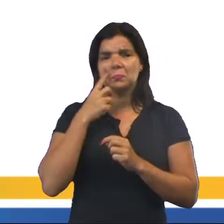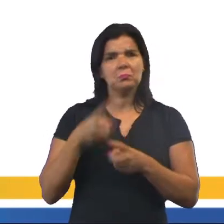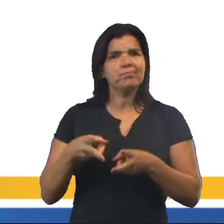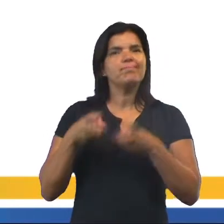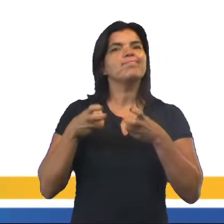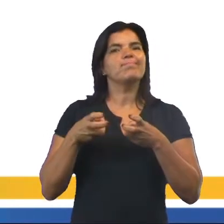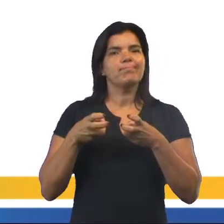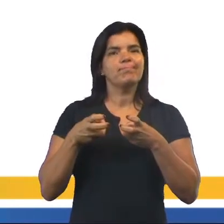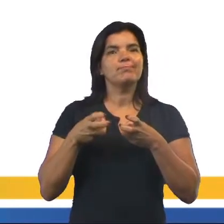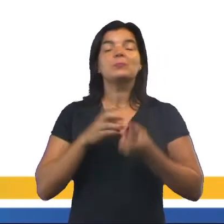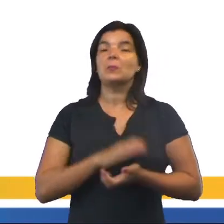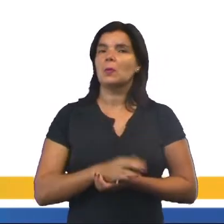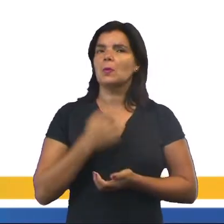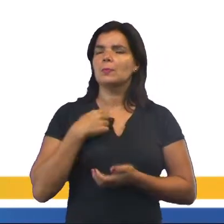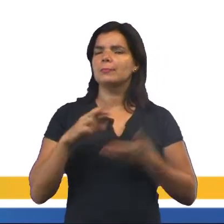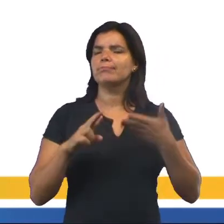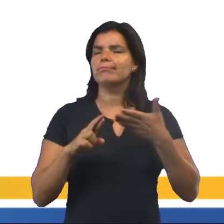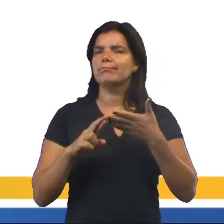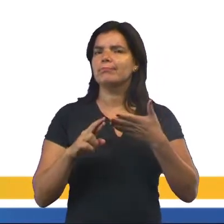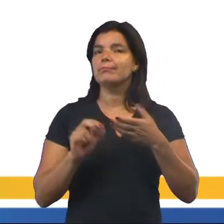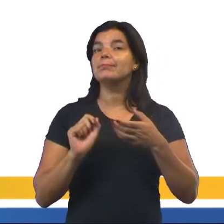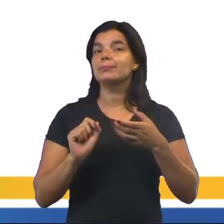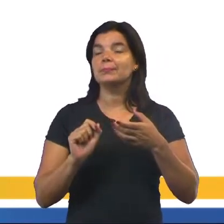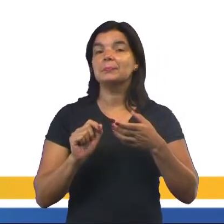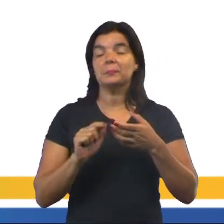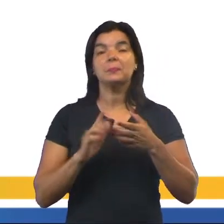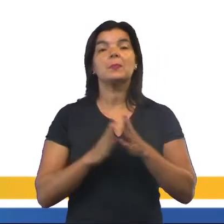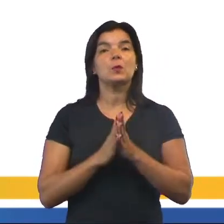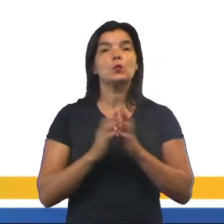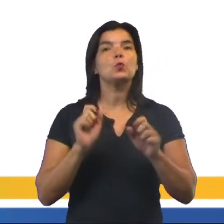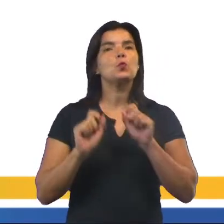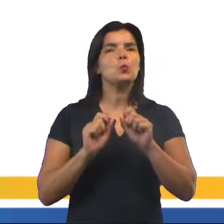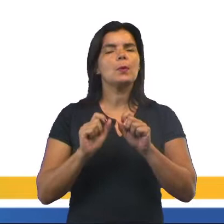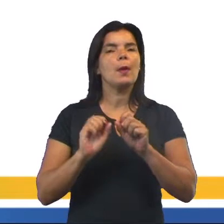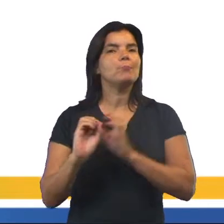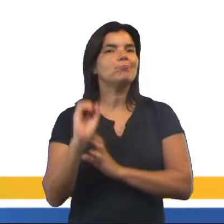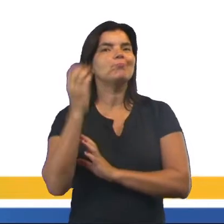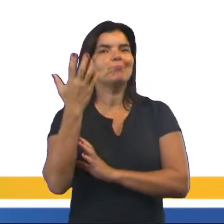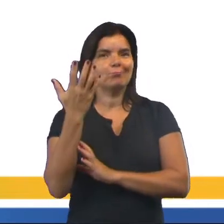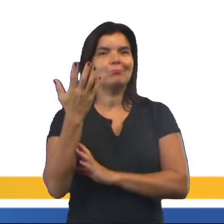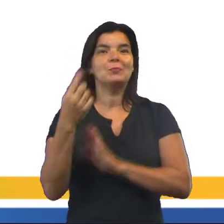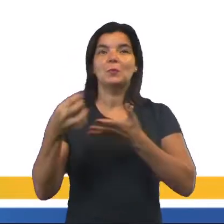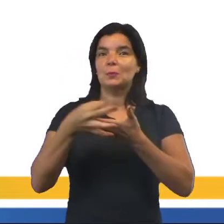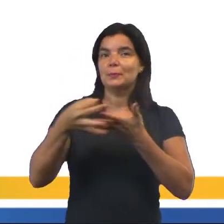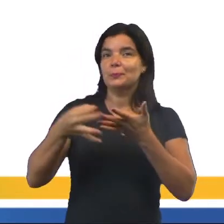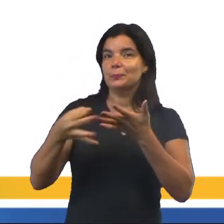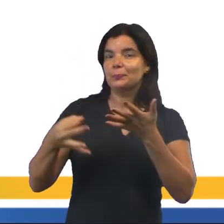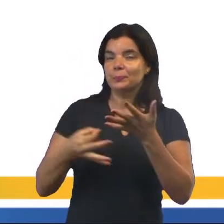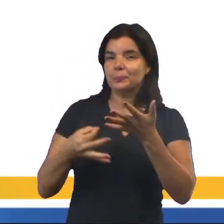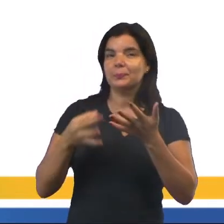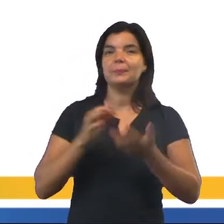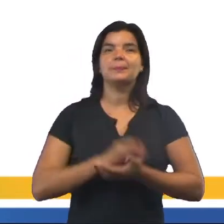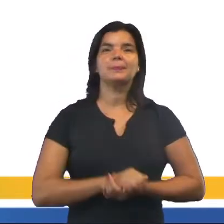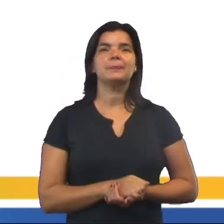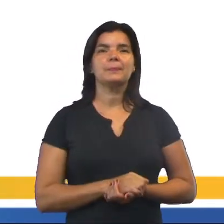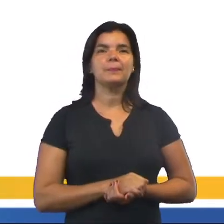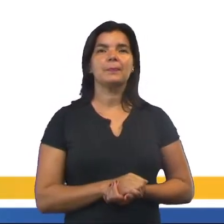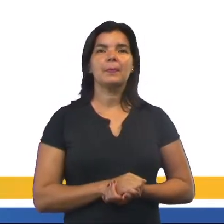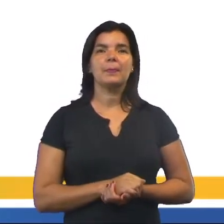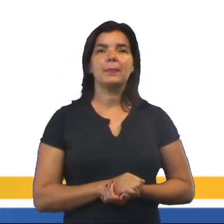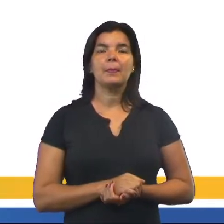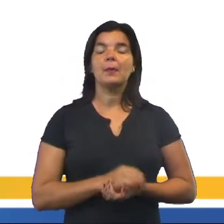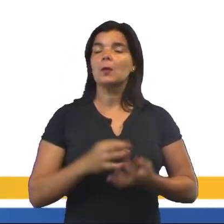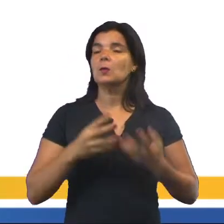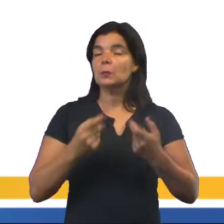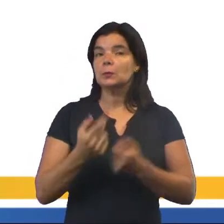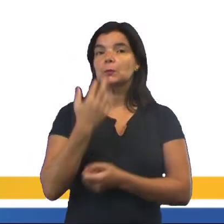damos conta disso. Estou me referindo a elas, as expressões de tempo, ou, em inglês, time